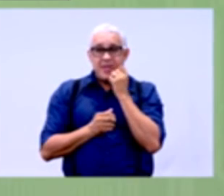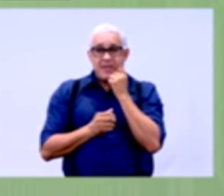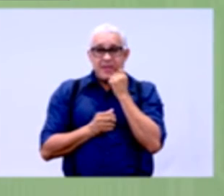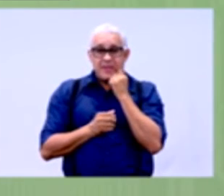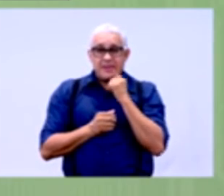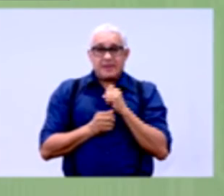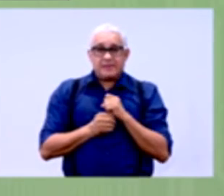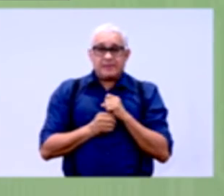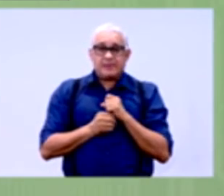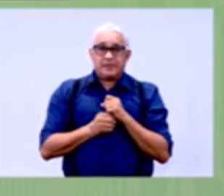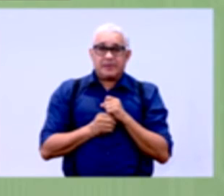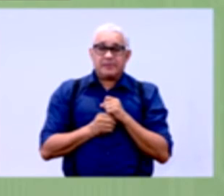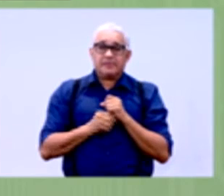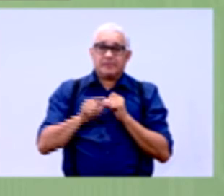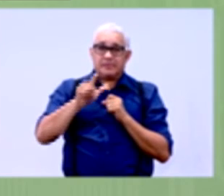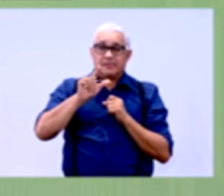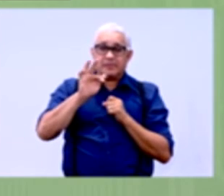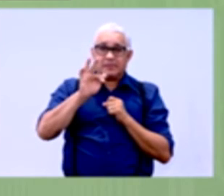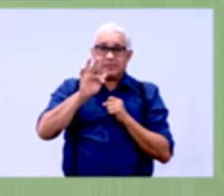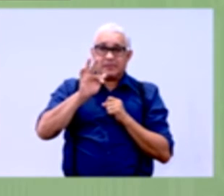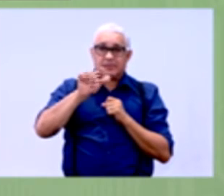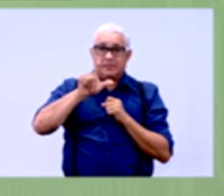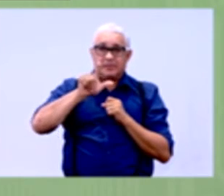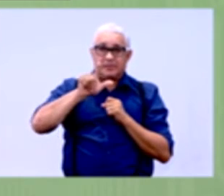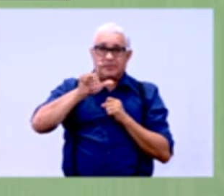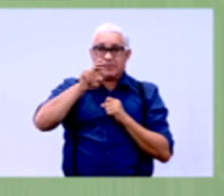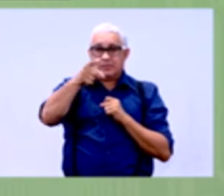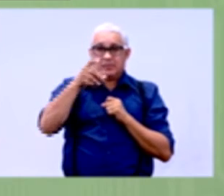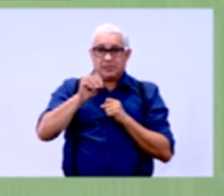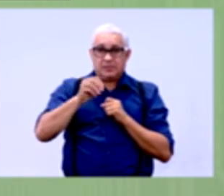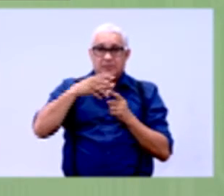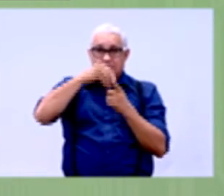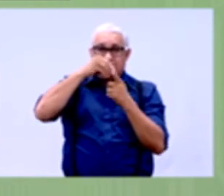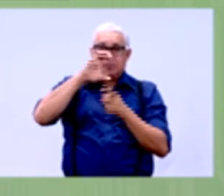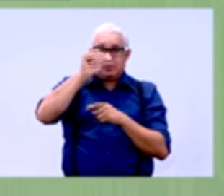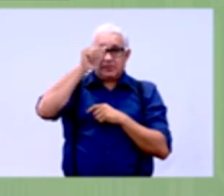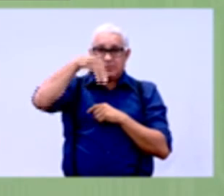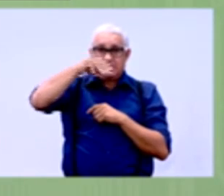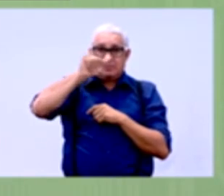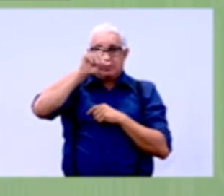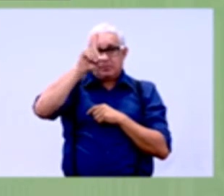Então esse aqui seria o nosso fluxo principal da nossa camada,